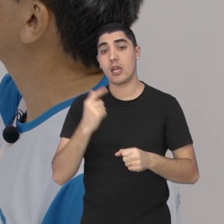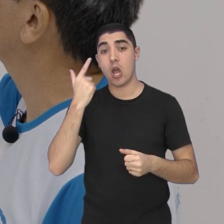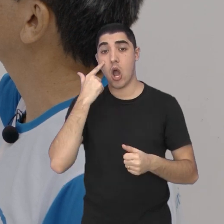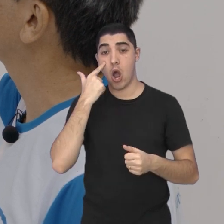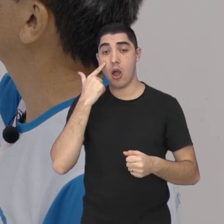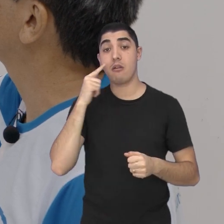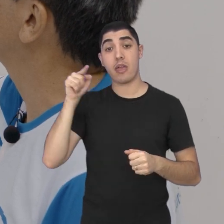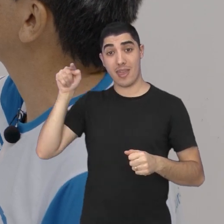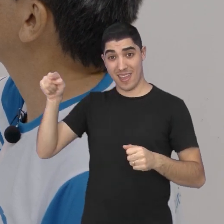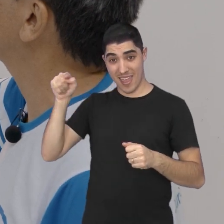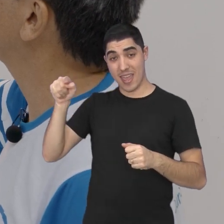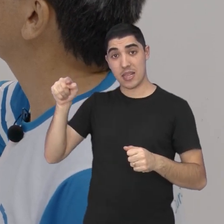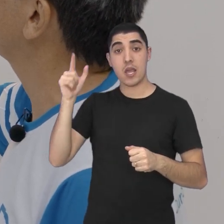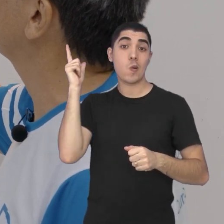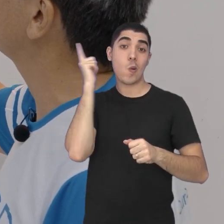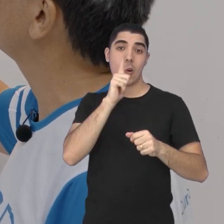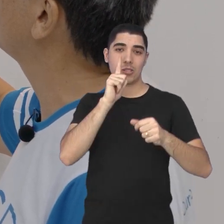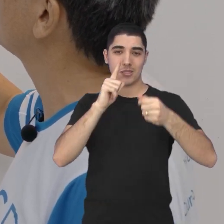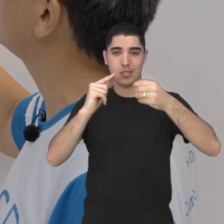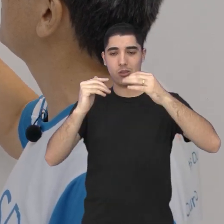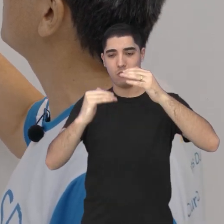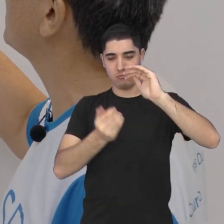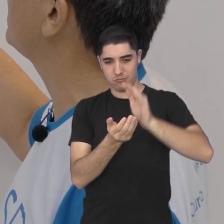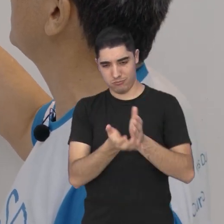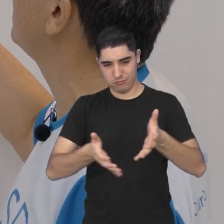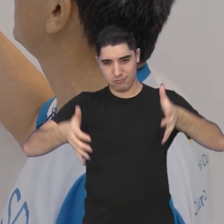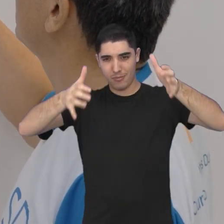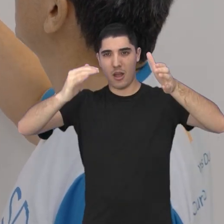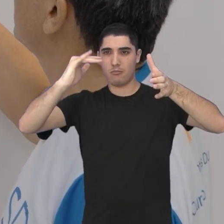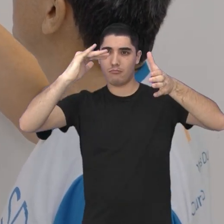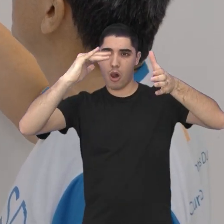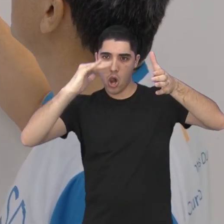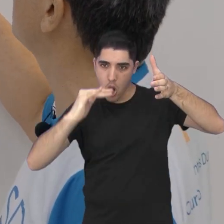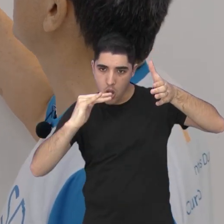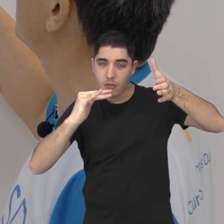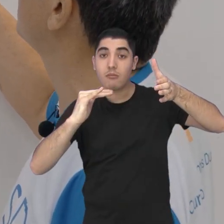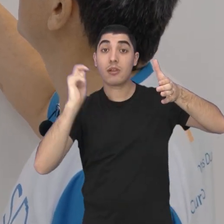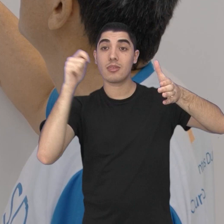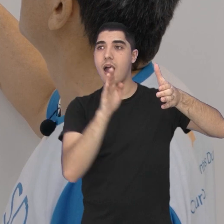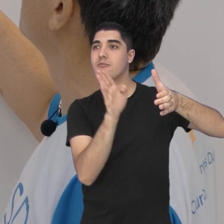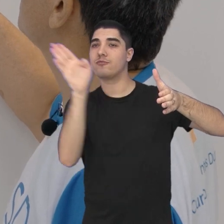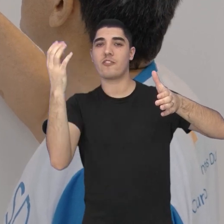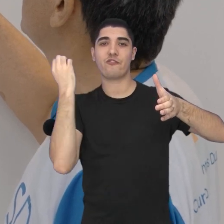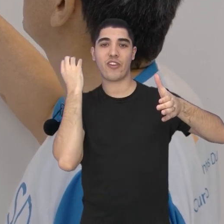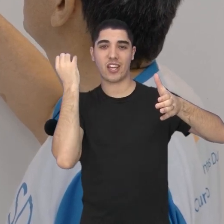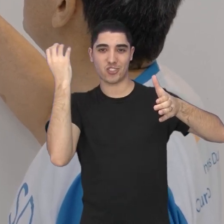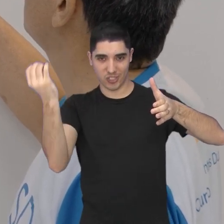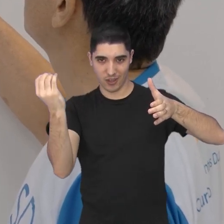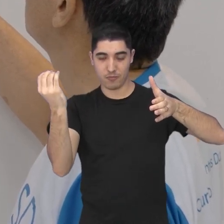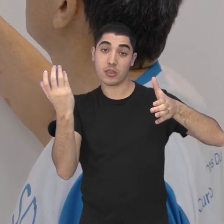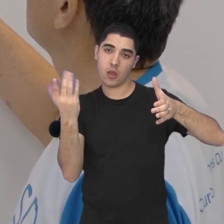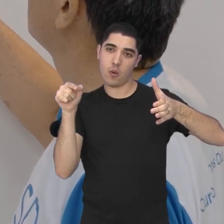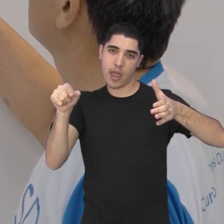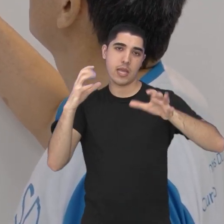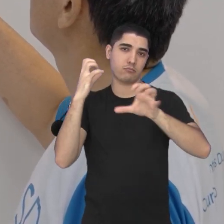Então, vamos dizer que ele consumiu isso aqui. Isso aqui corresponde a 1/5